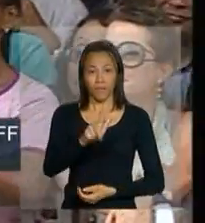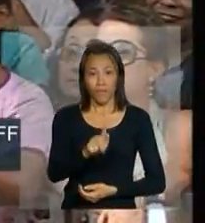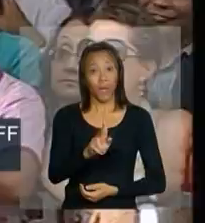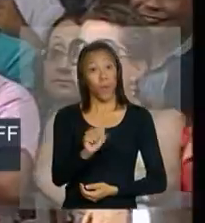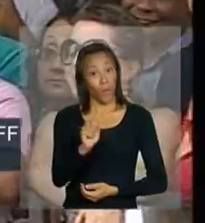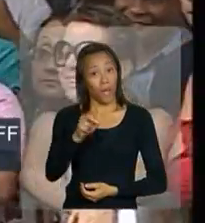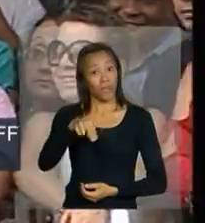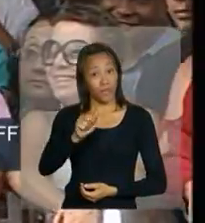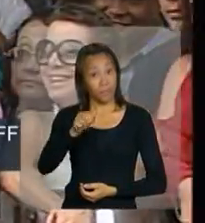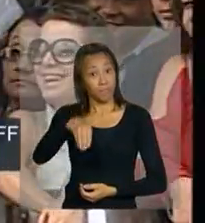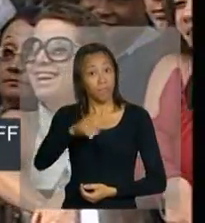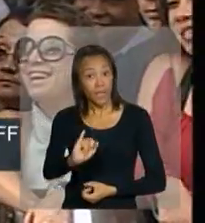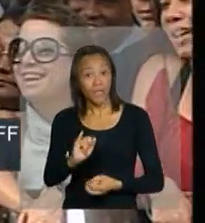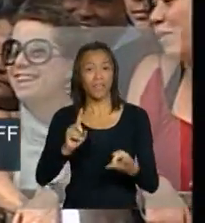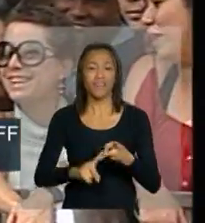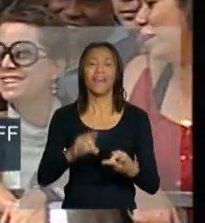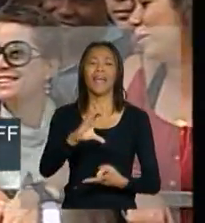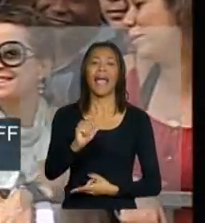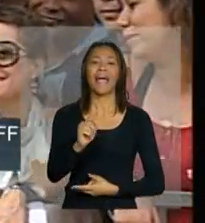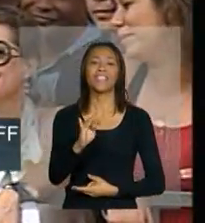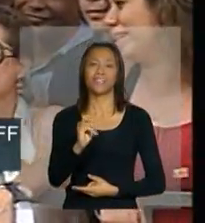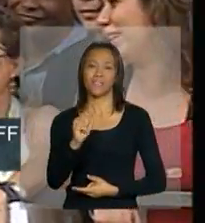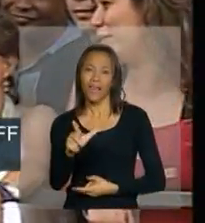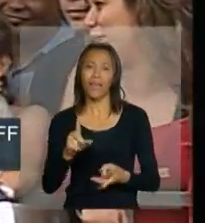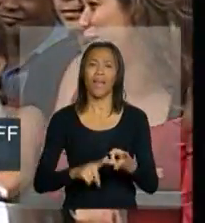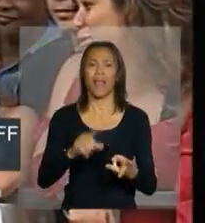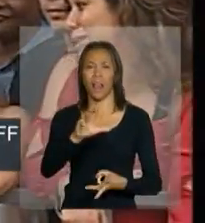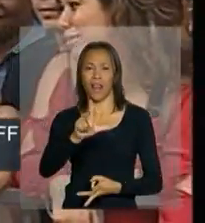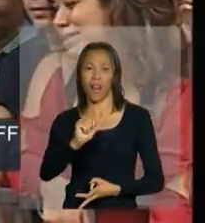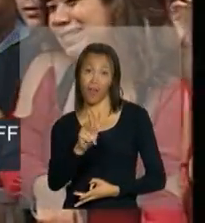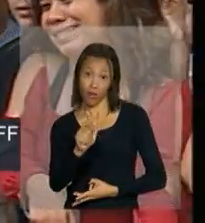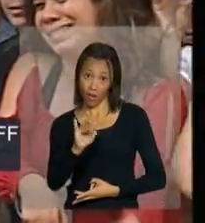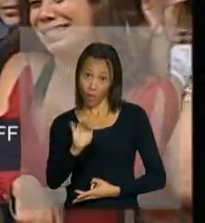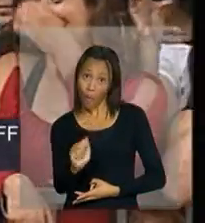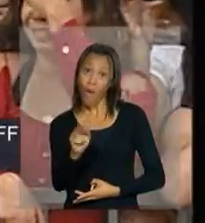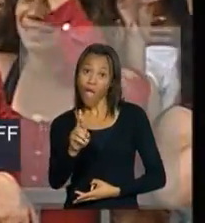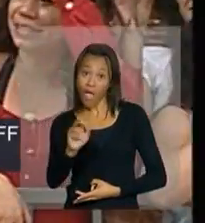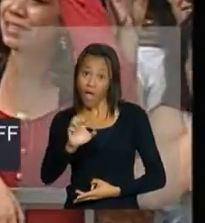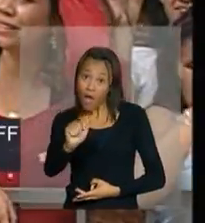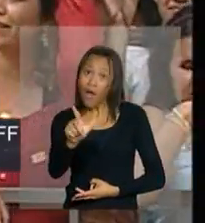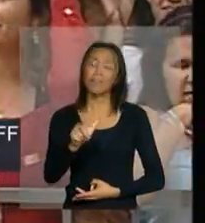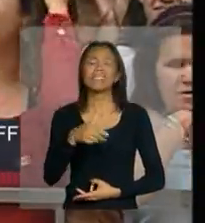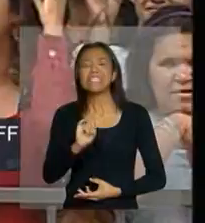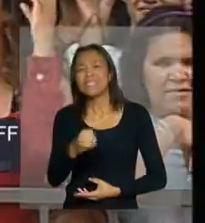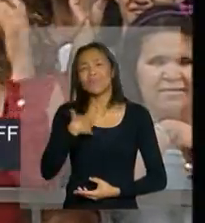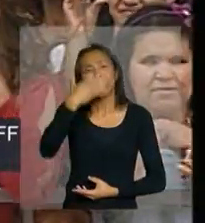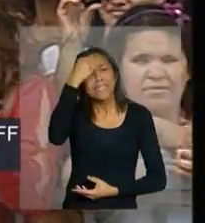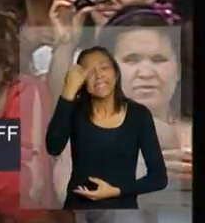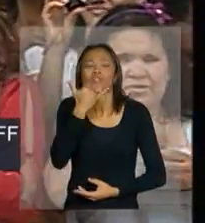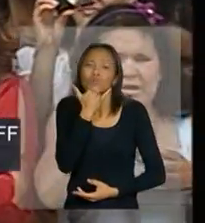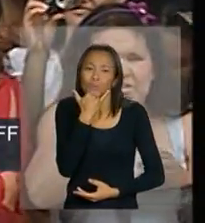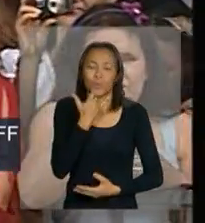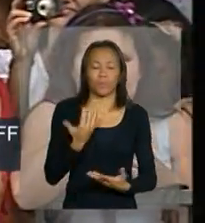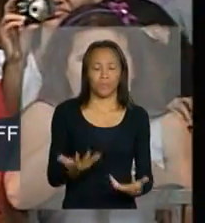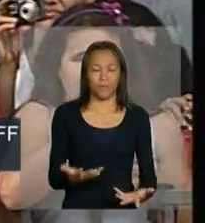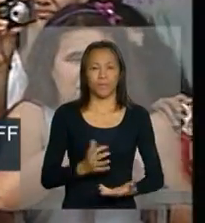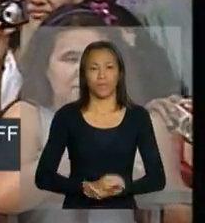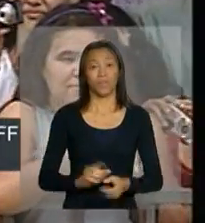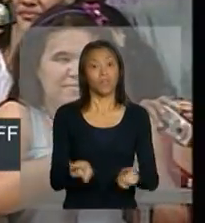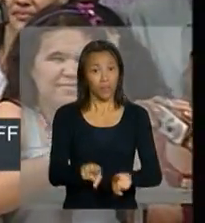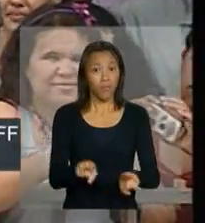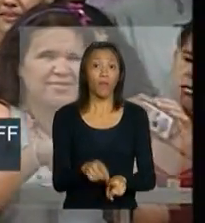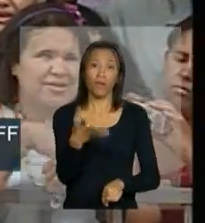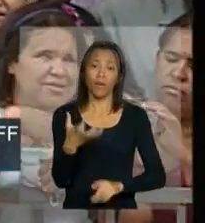Guanambi, Caetité, Lagoa Real, e se eu esqueci algum, vocês me desculpem. E